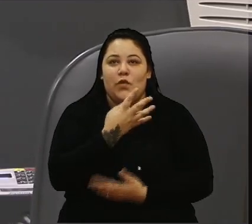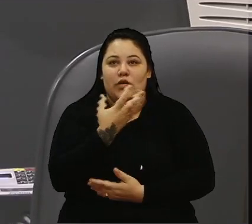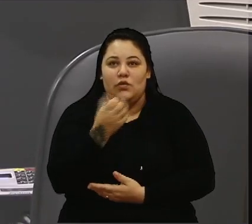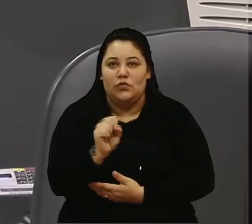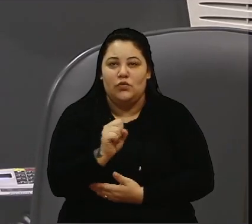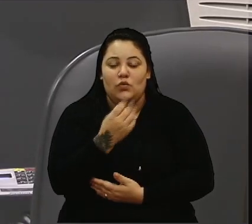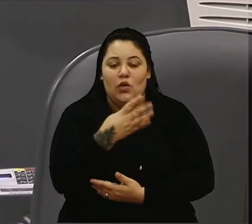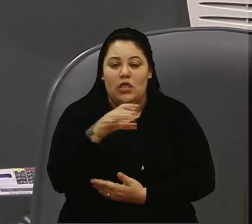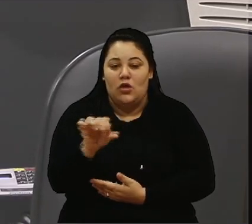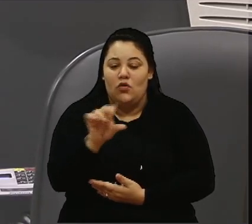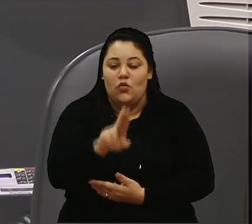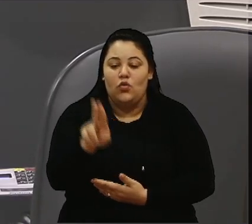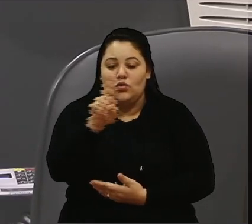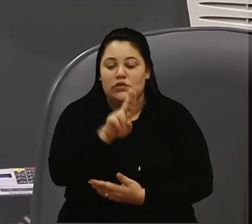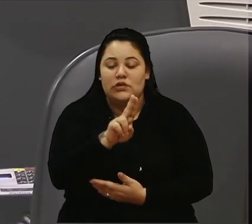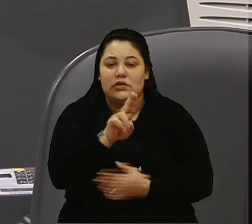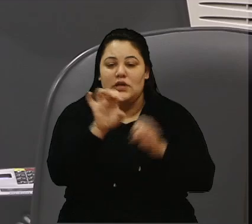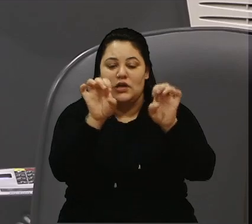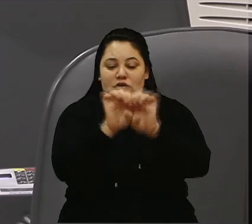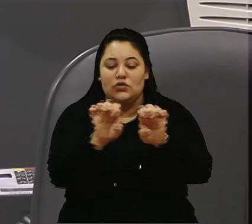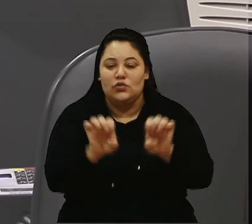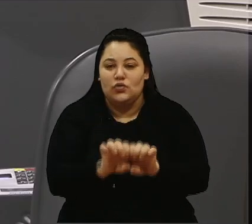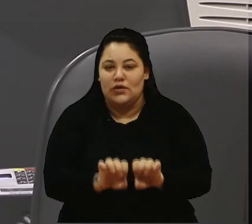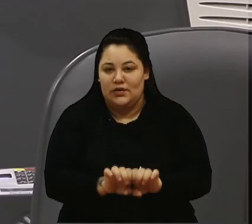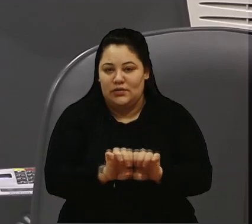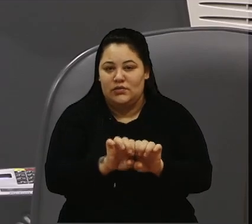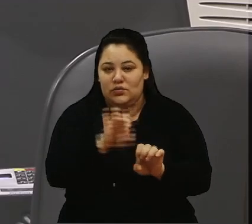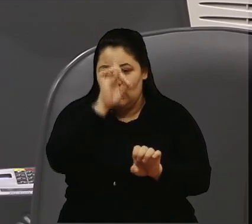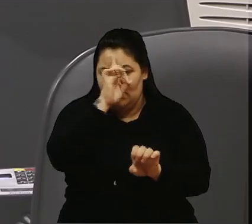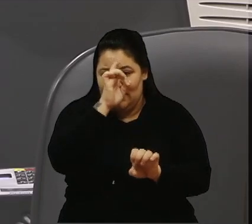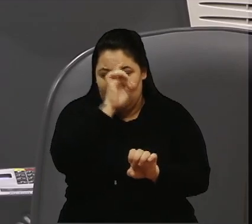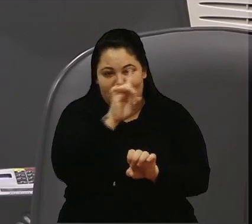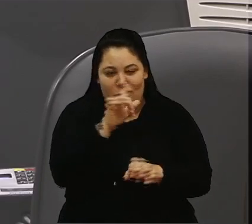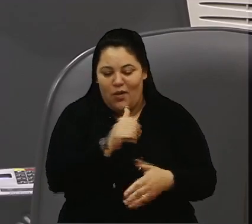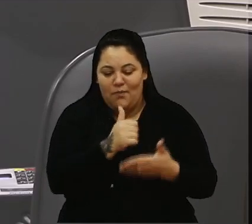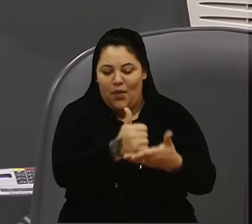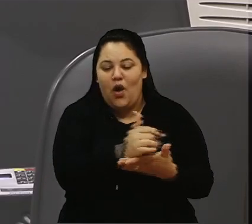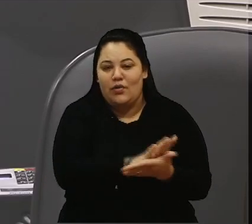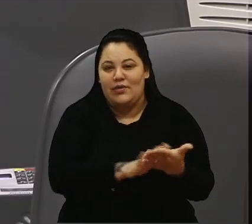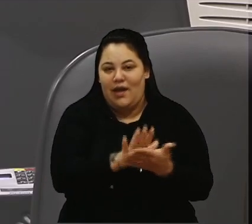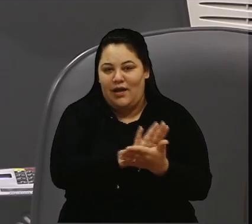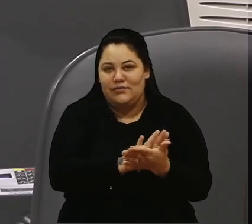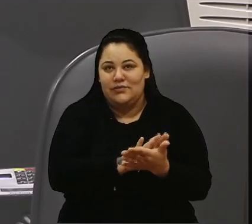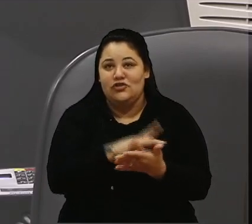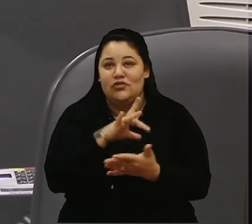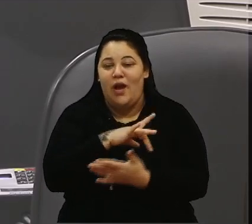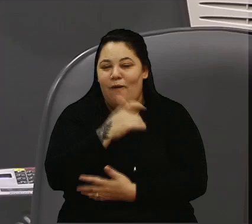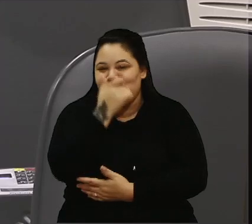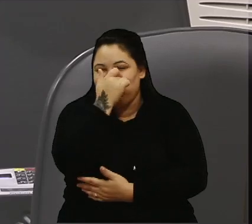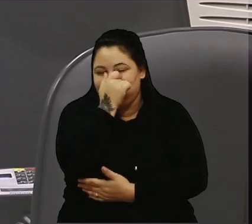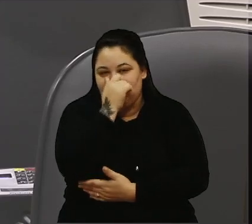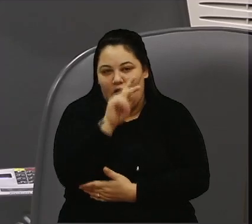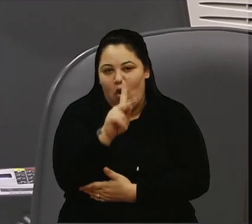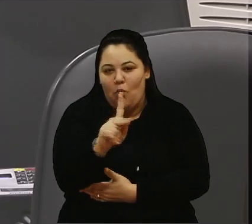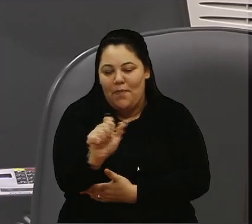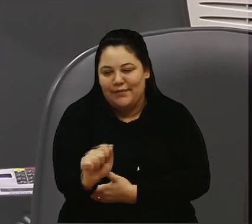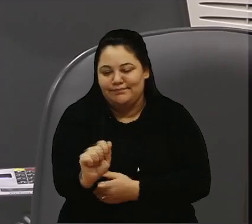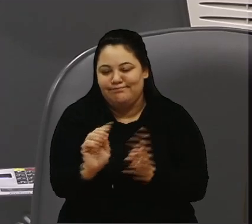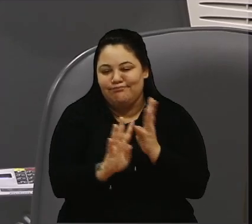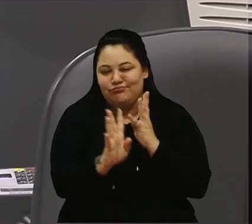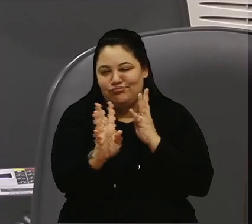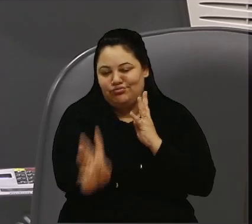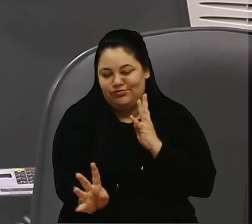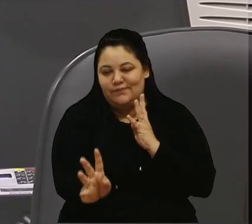estrutura do hospital e não contribuam com 1 centavo. Sendo que hoje nós temos a UPA lotada aguardando leitos de pacientes